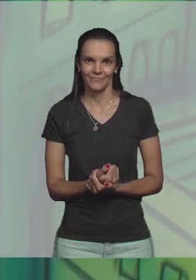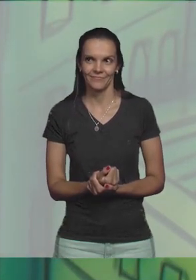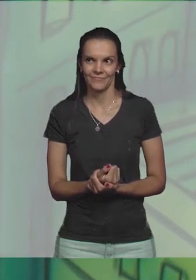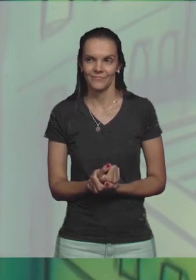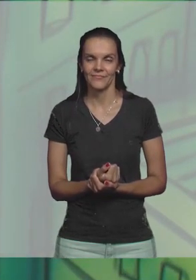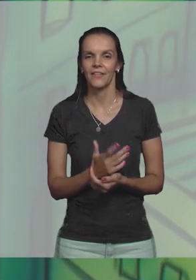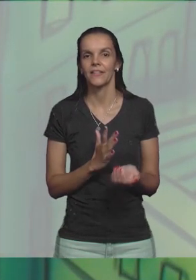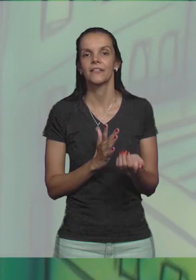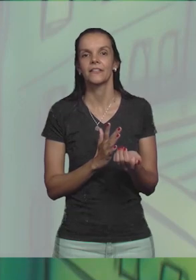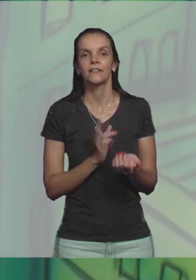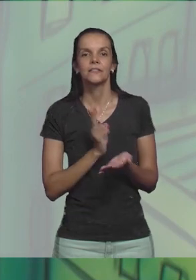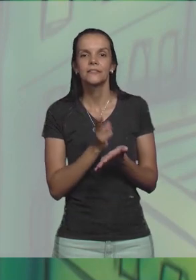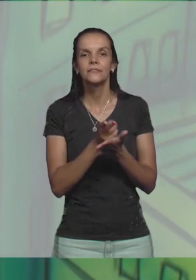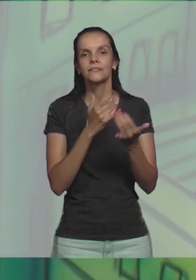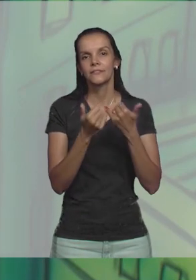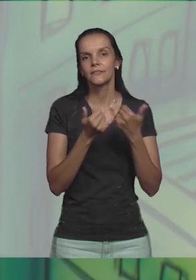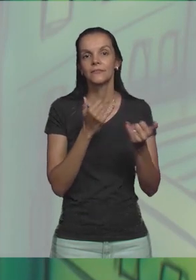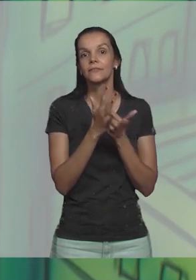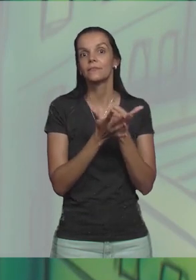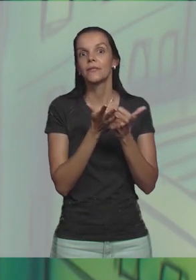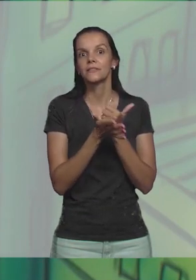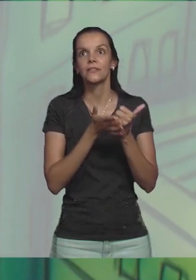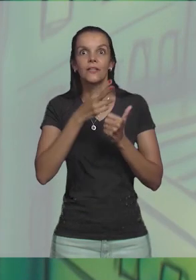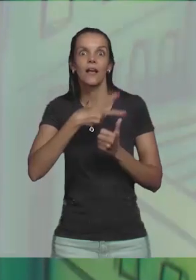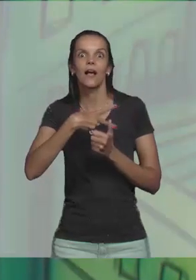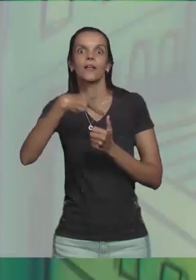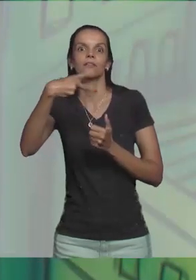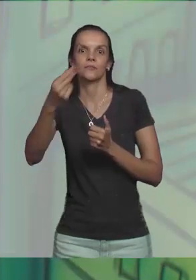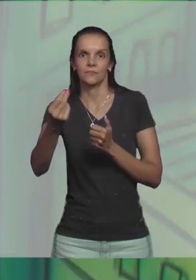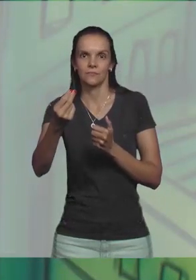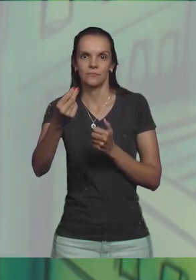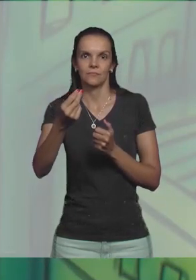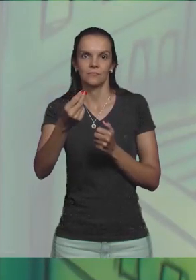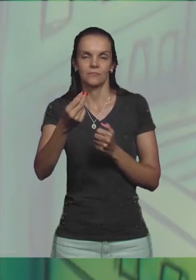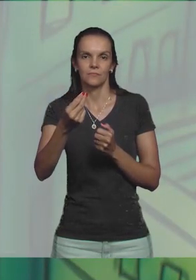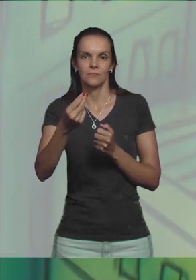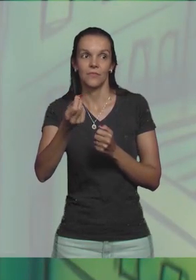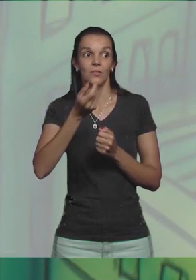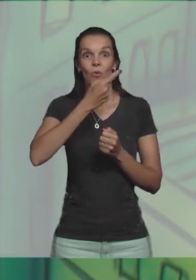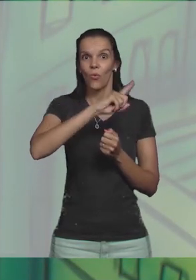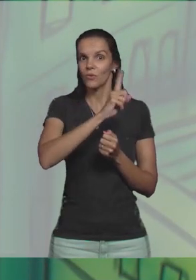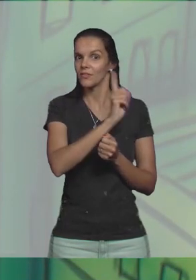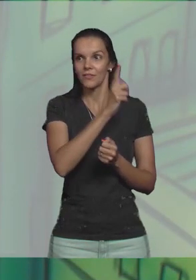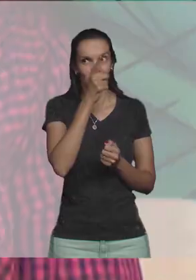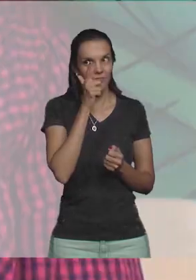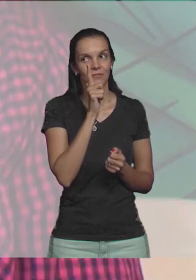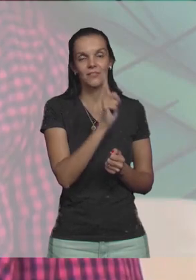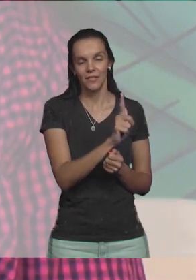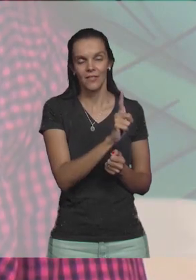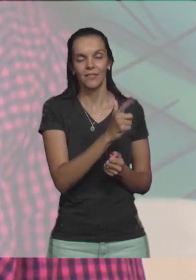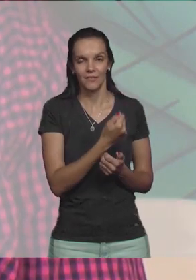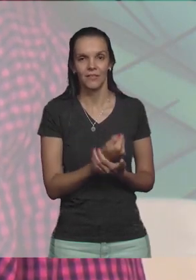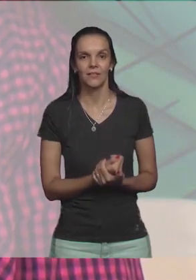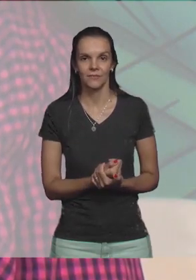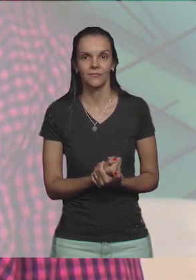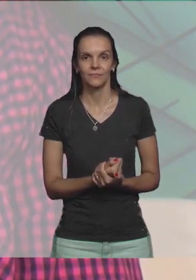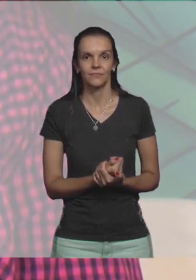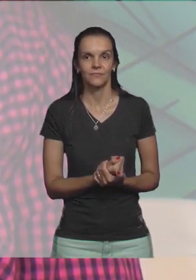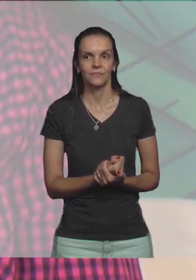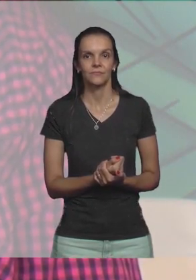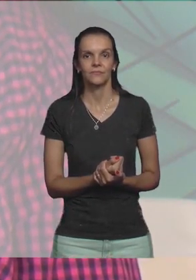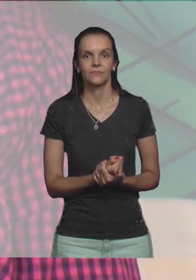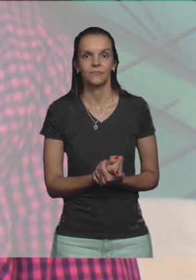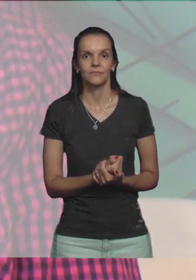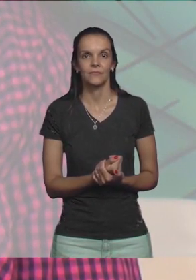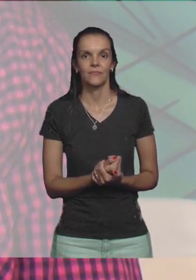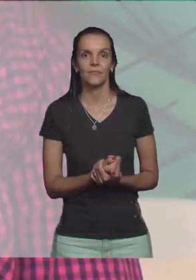se baseiam na superação, né? Mas para cada pessoa que se supera, há um rastro de outras pessoas que não conseguem, né? E às vezes nem